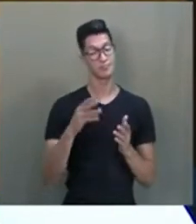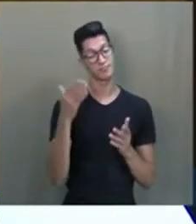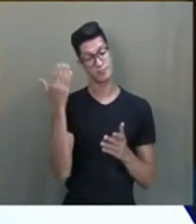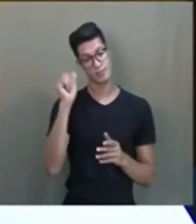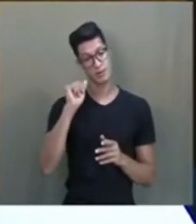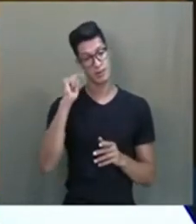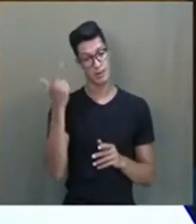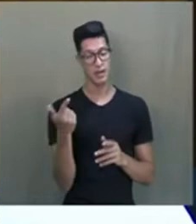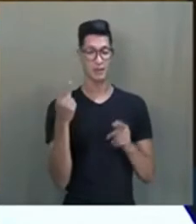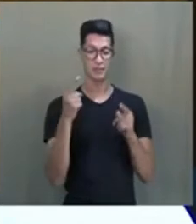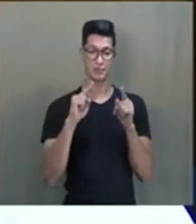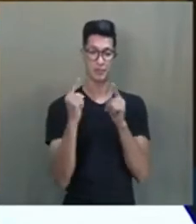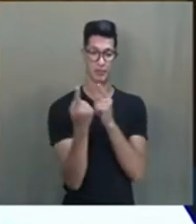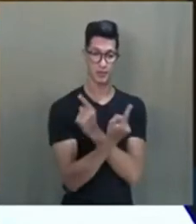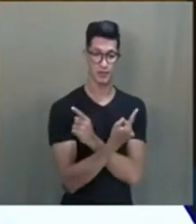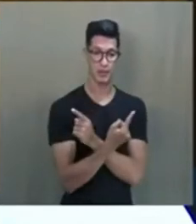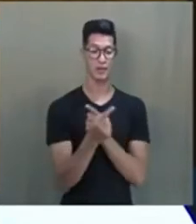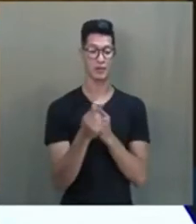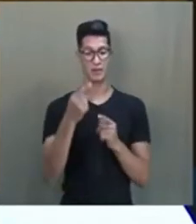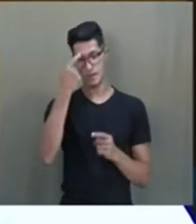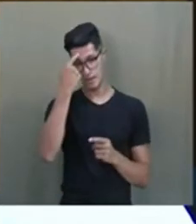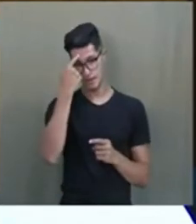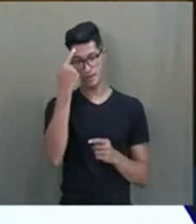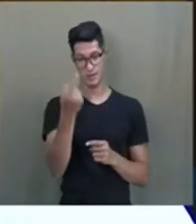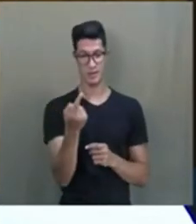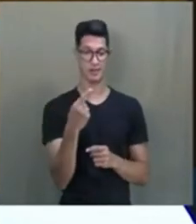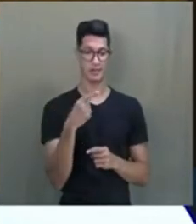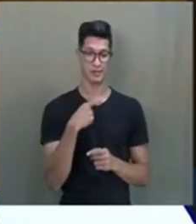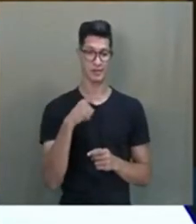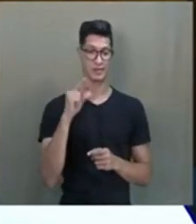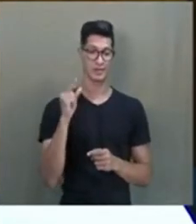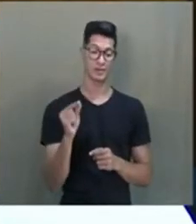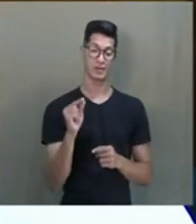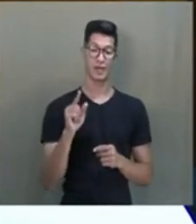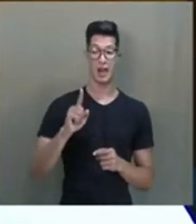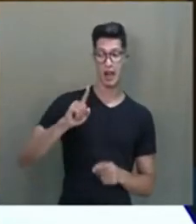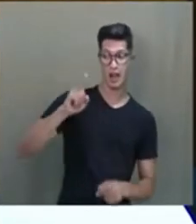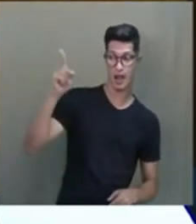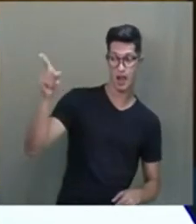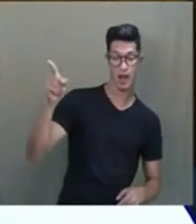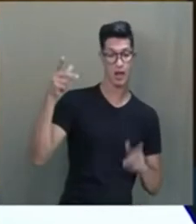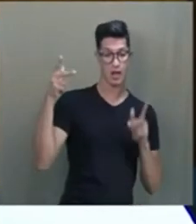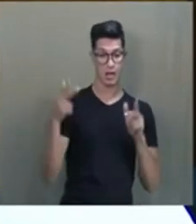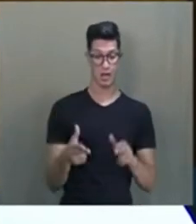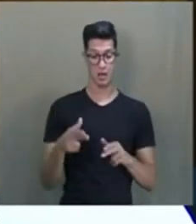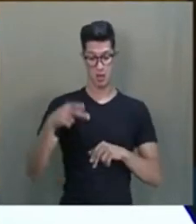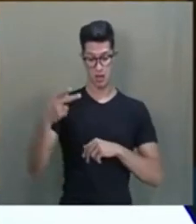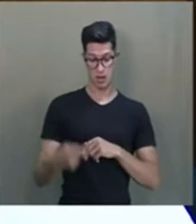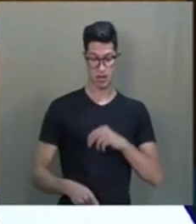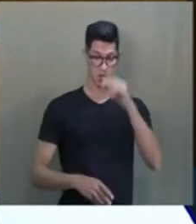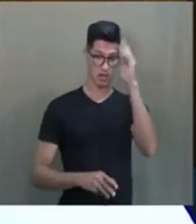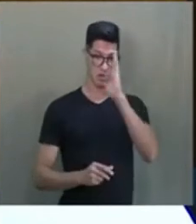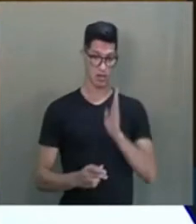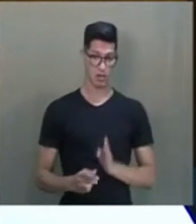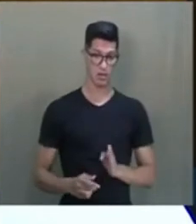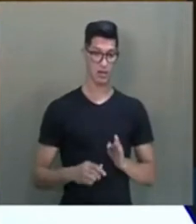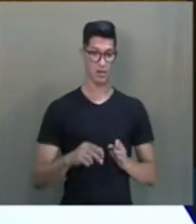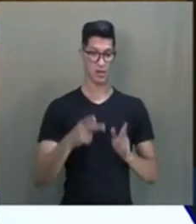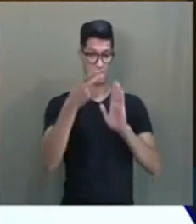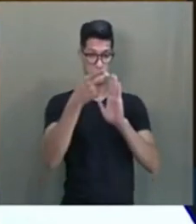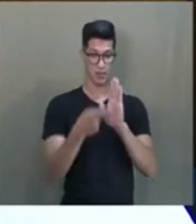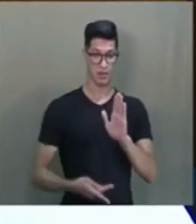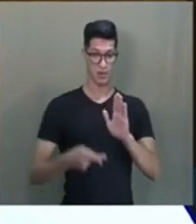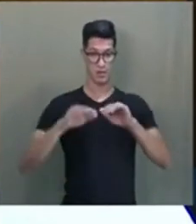evidentemente contrários a tal ideia. Tanto lá quanto em terras brasileiras, o